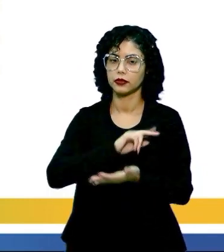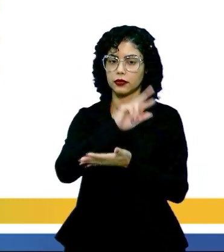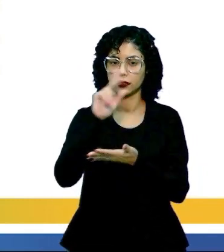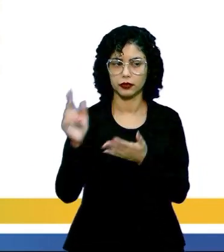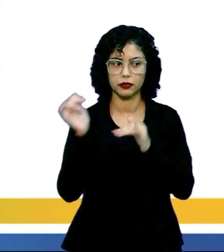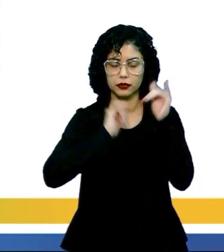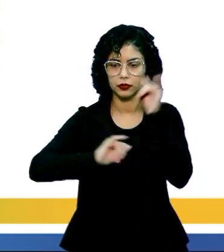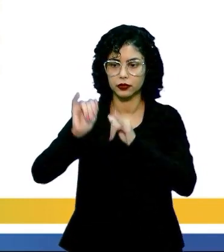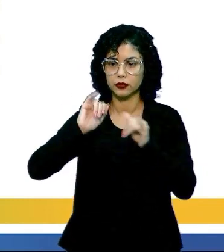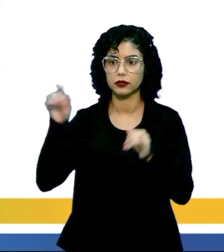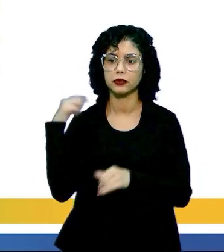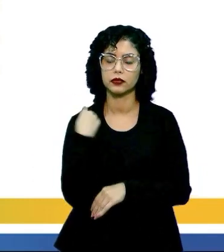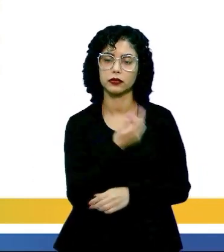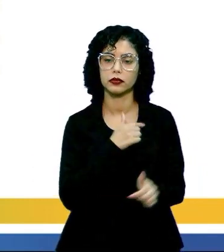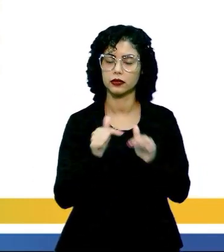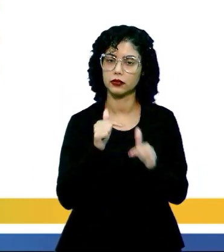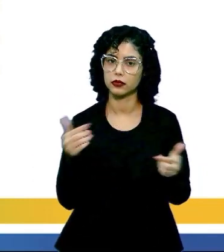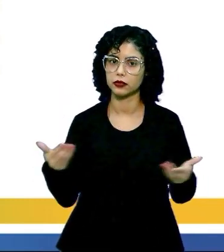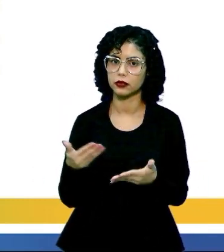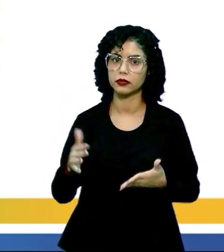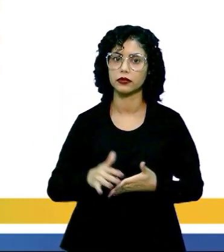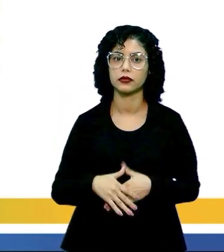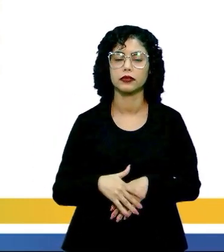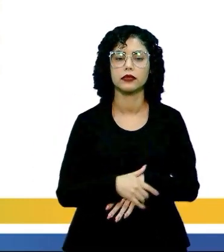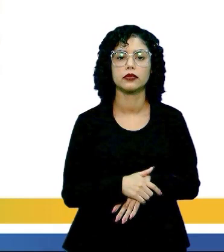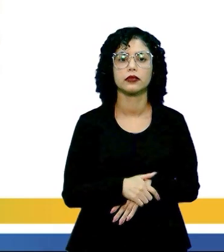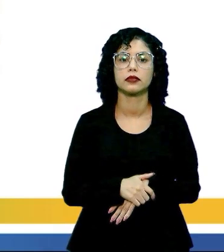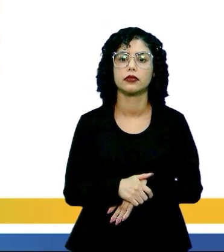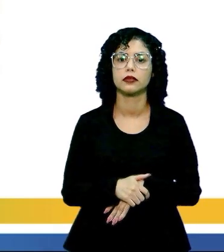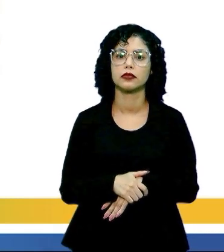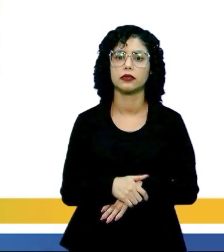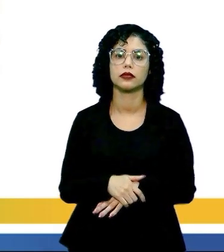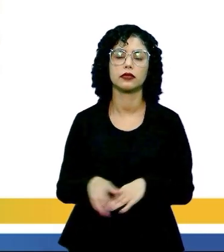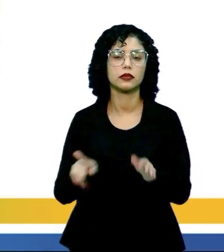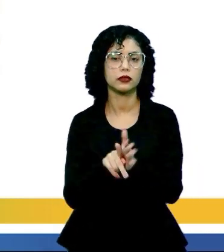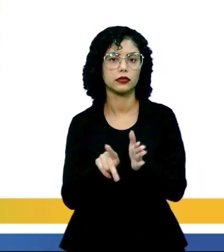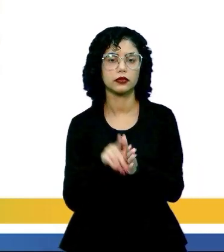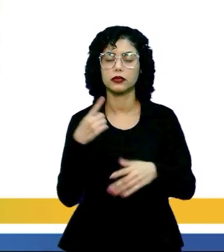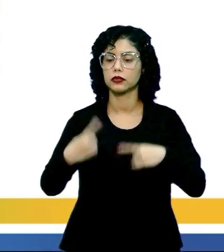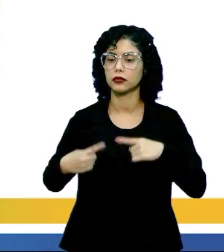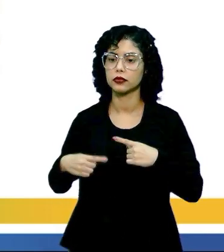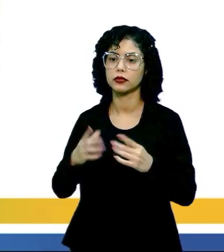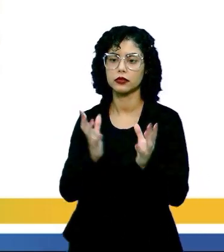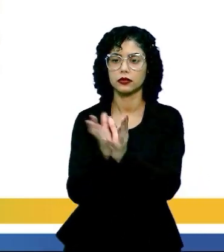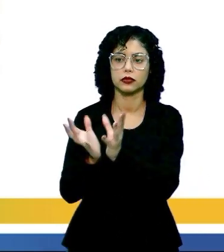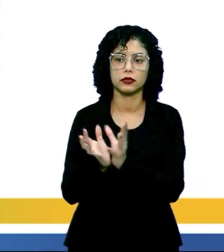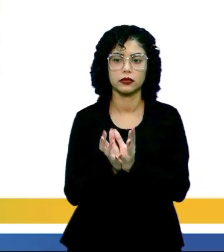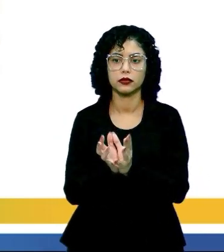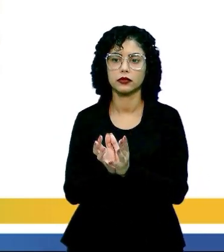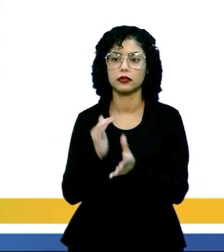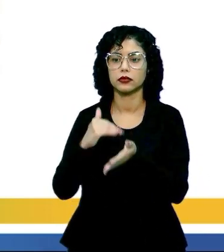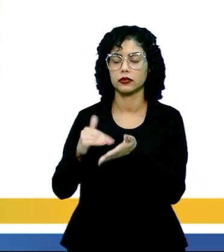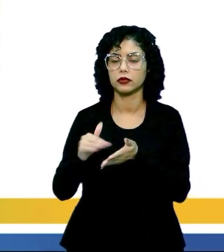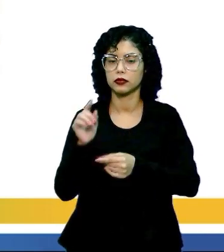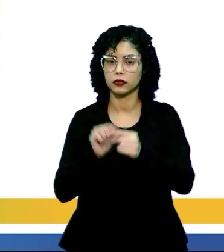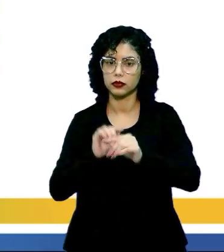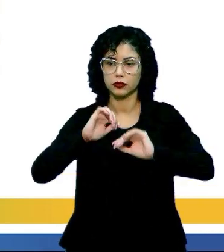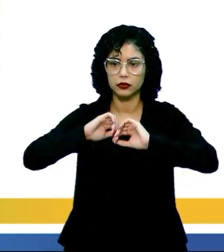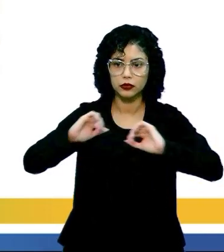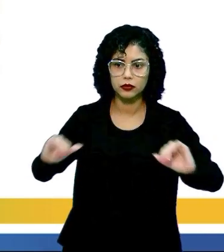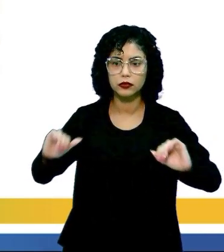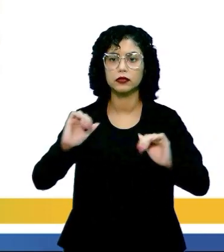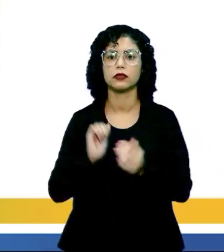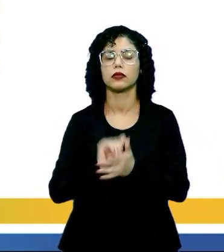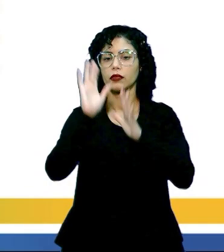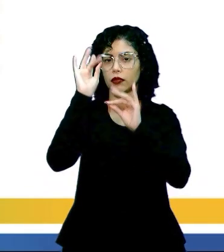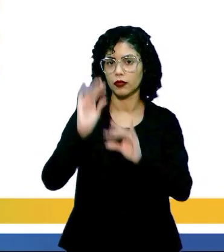várias informações que a gente trabalhou na nossa aula, né? Os cargos políticos, a distribuição, a função, né, a divisão das